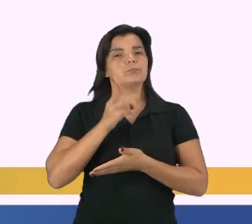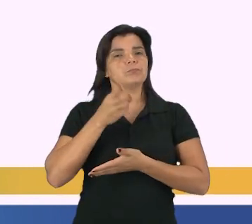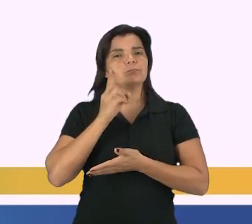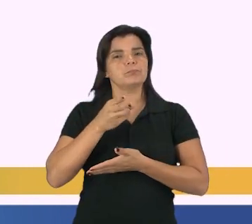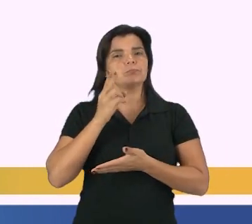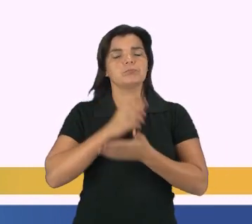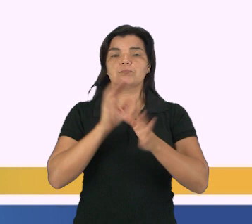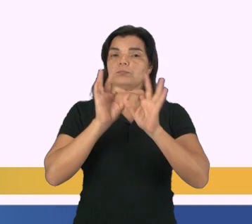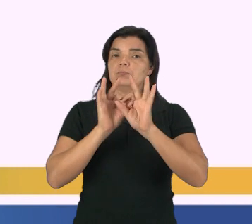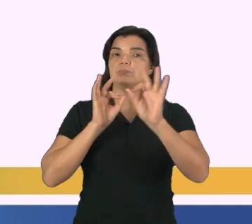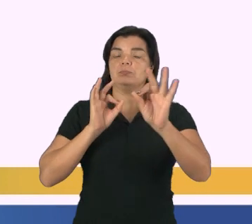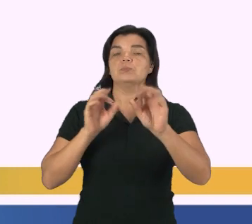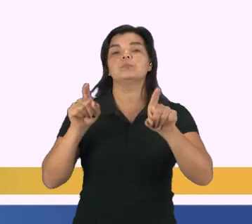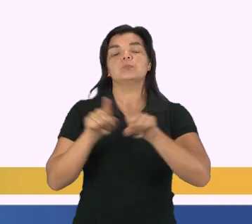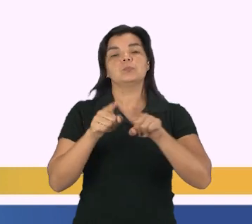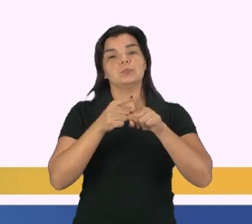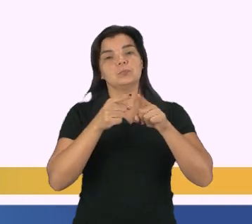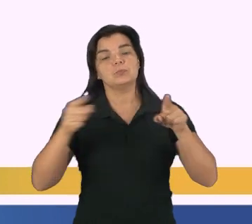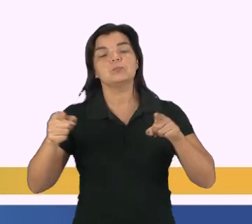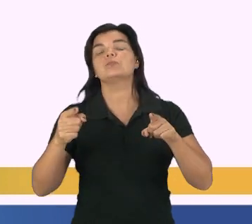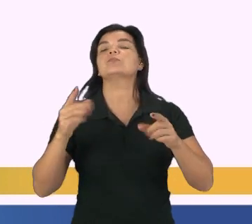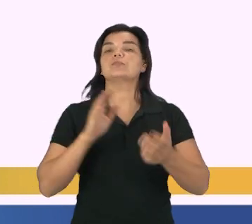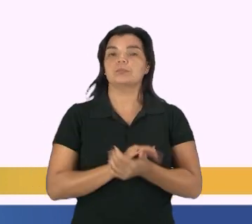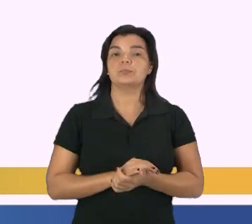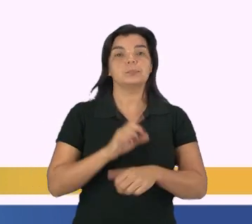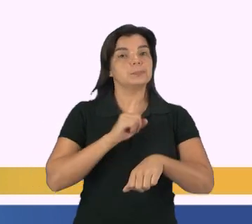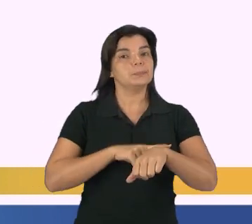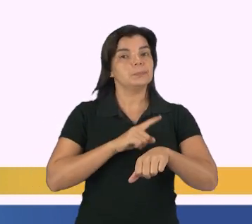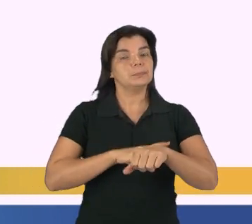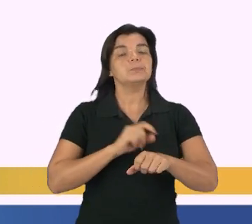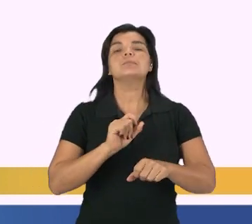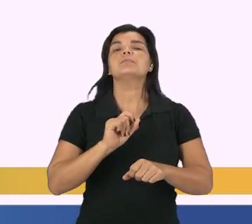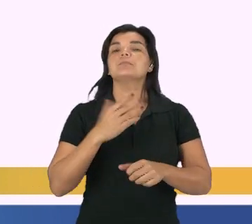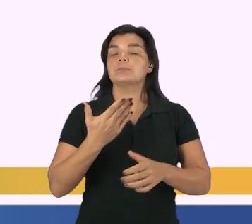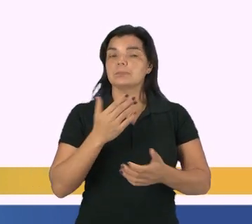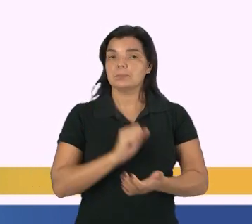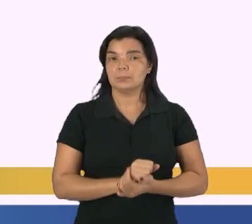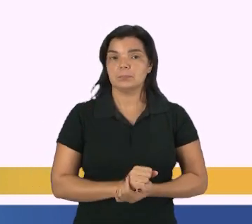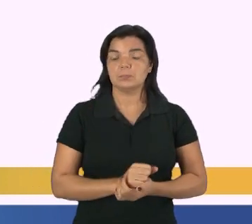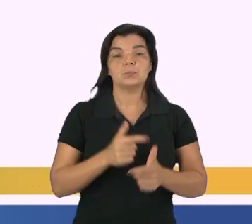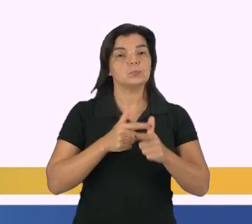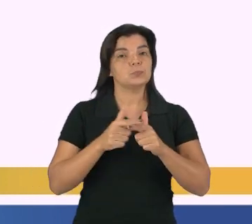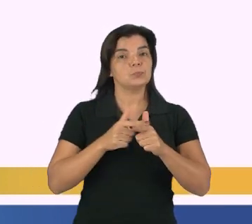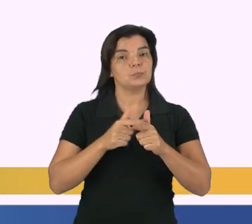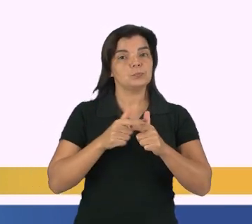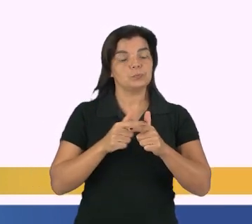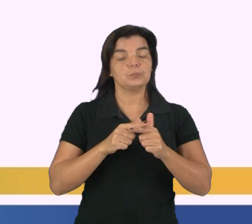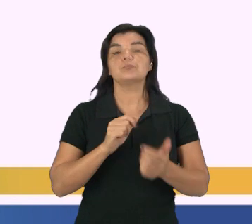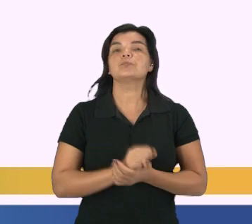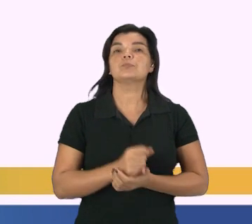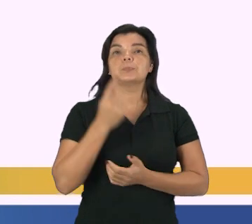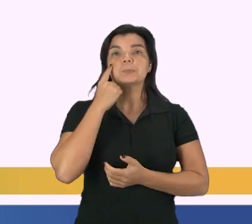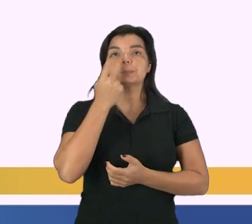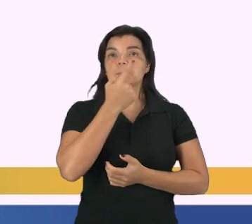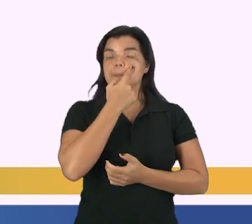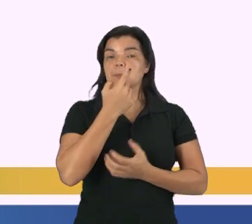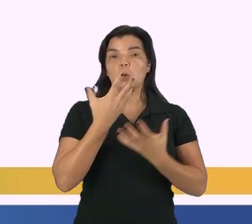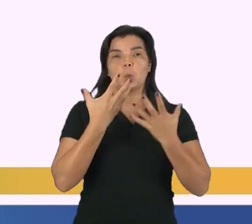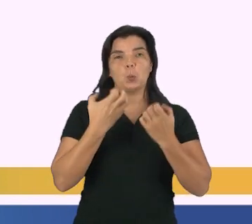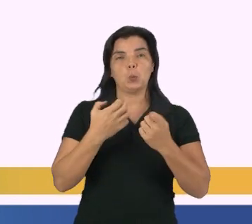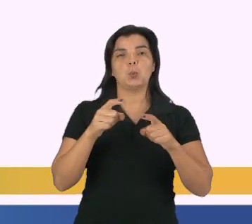mesma distância durante longos períodos de tempo, o que acaba causando síndrome do olho